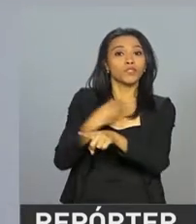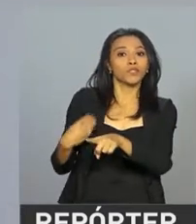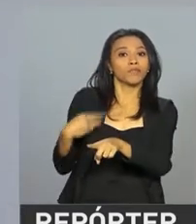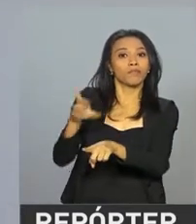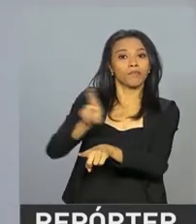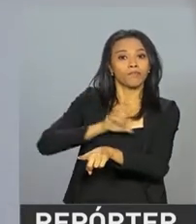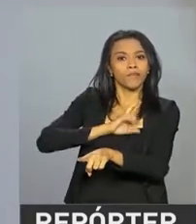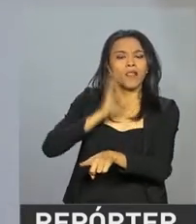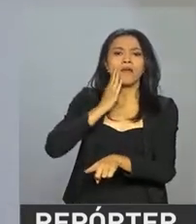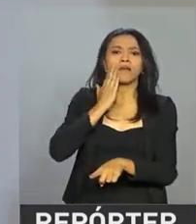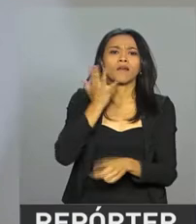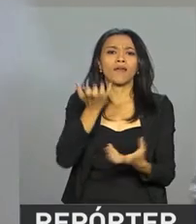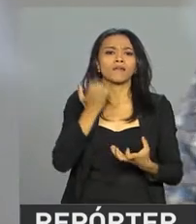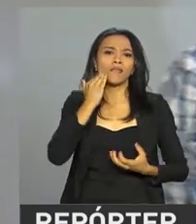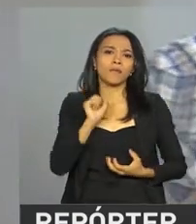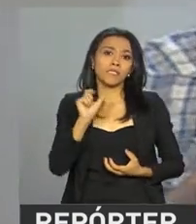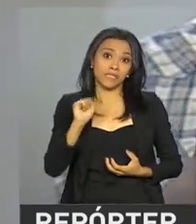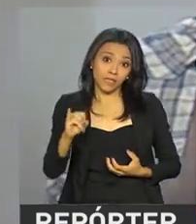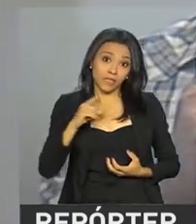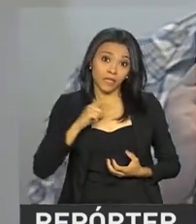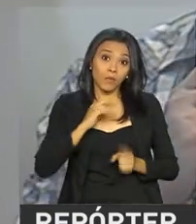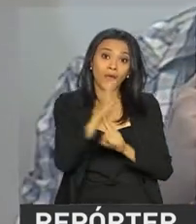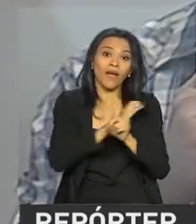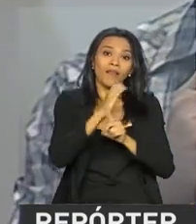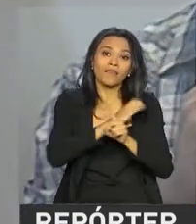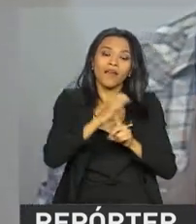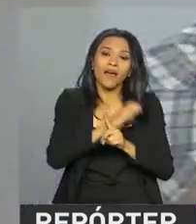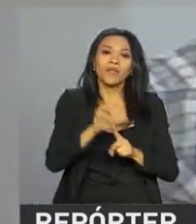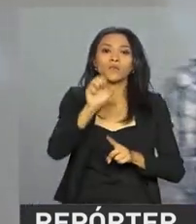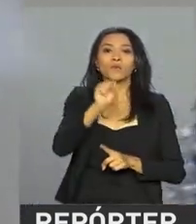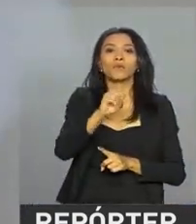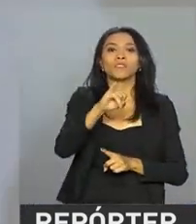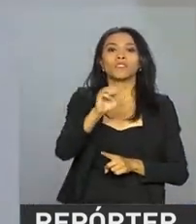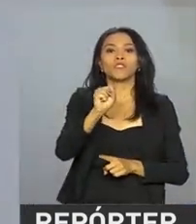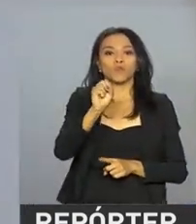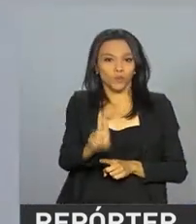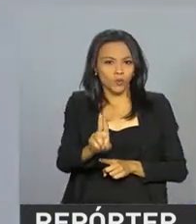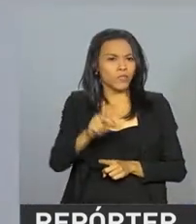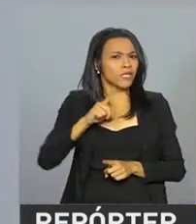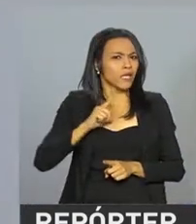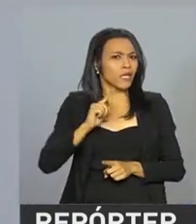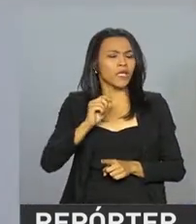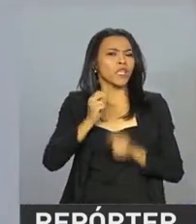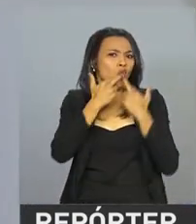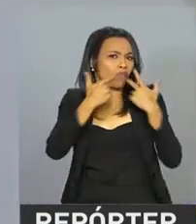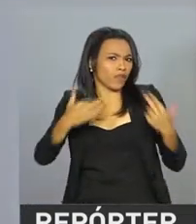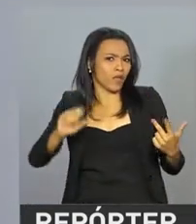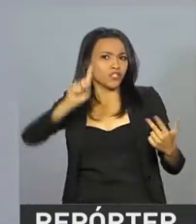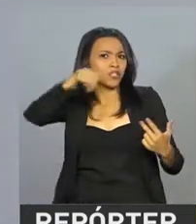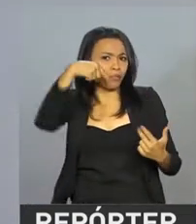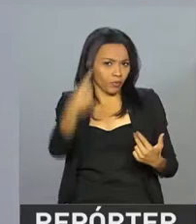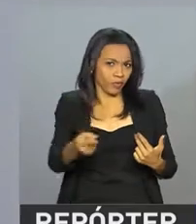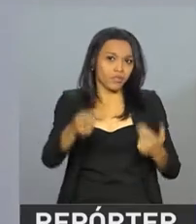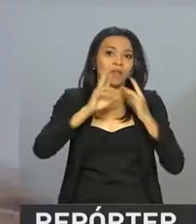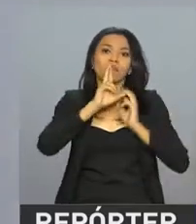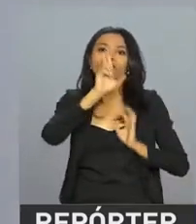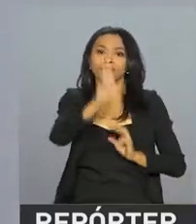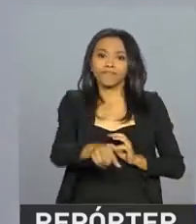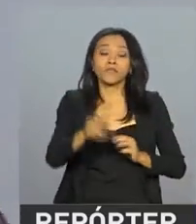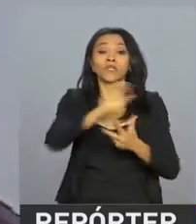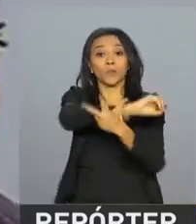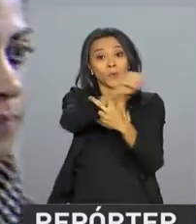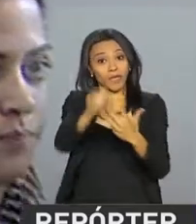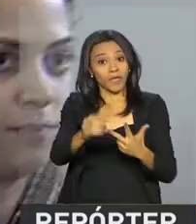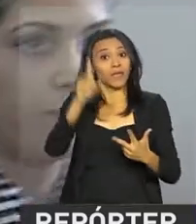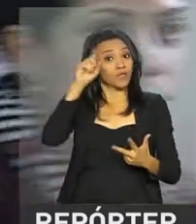do... Já tem cronograma do SISU e se vai haver alguma novidade após o resultado do Enem que sai no dia 19 de janeiro.